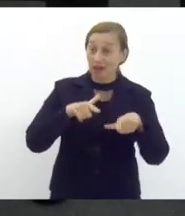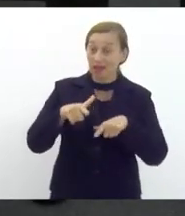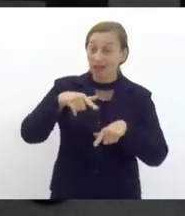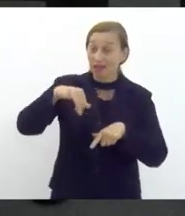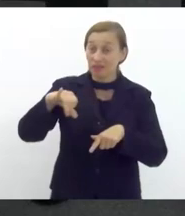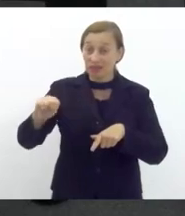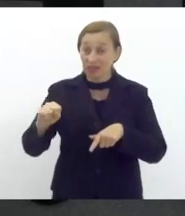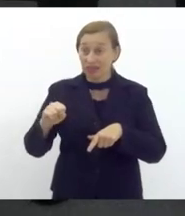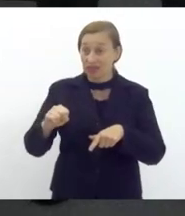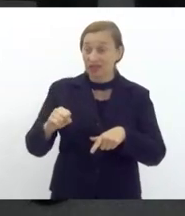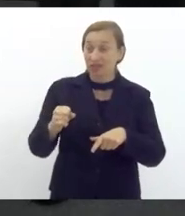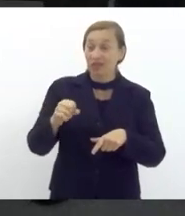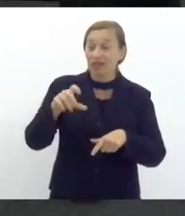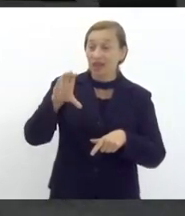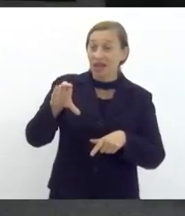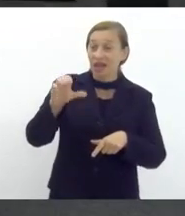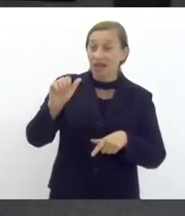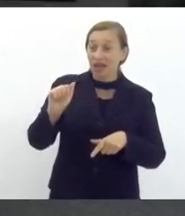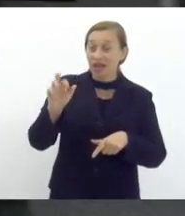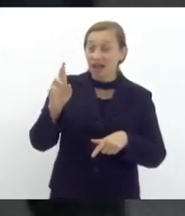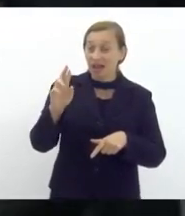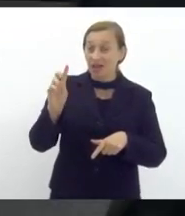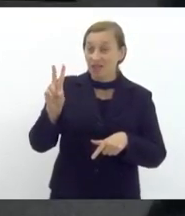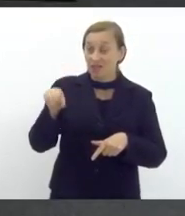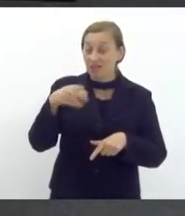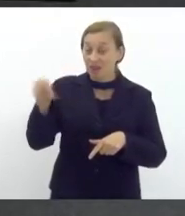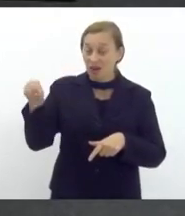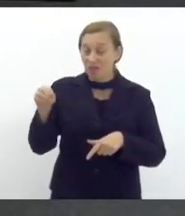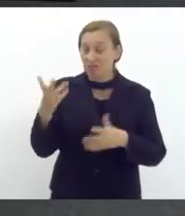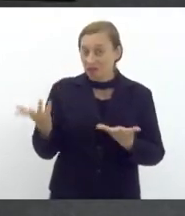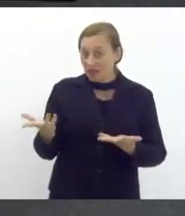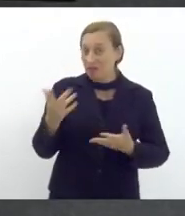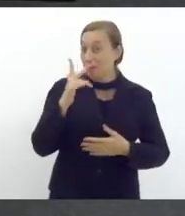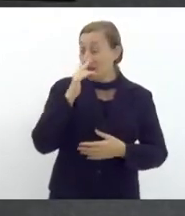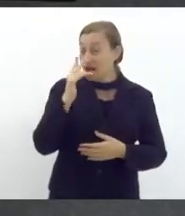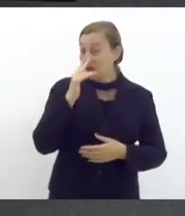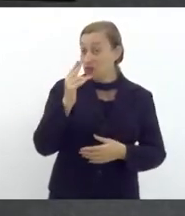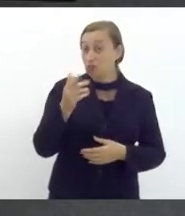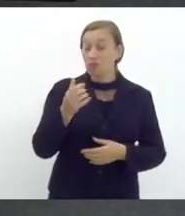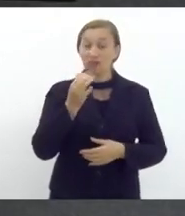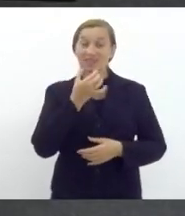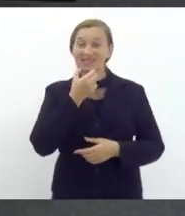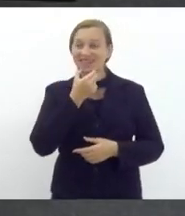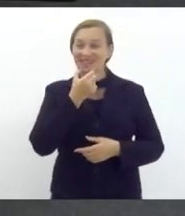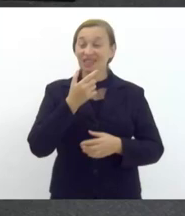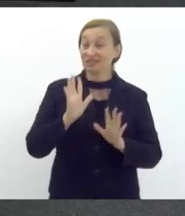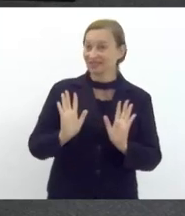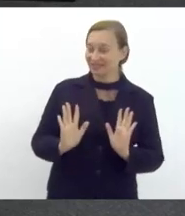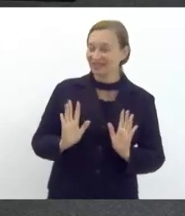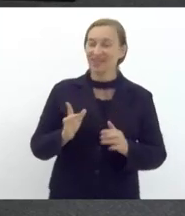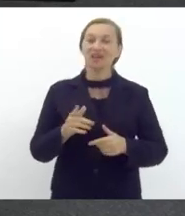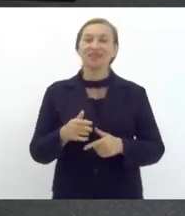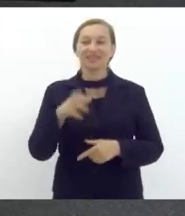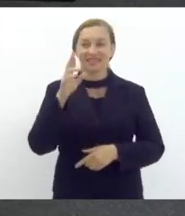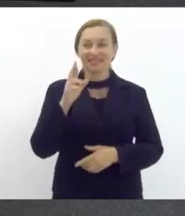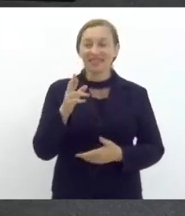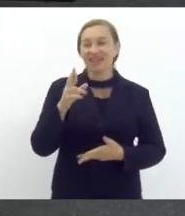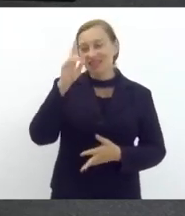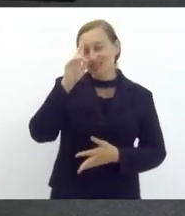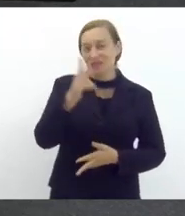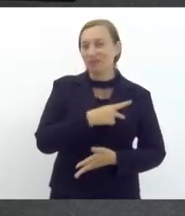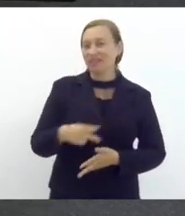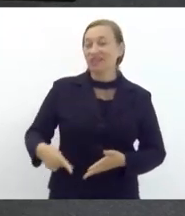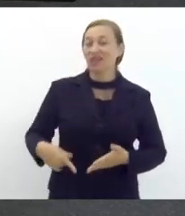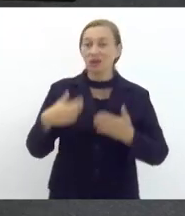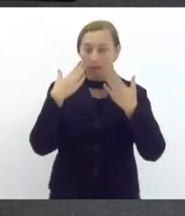carvão da Inglaterra parece um Lorde em inglês Mas a senhora presente é que eu